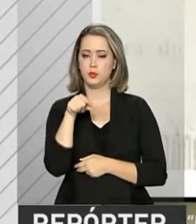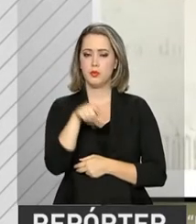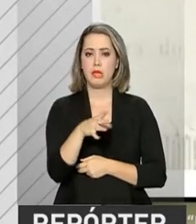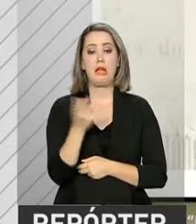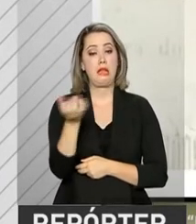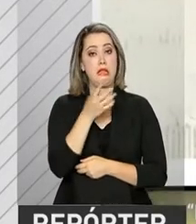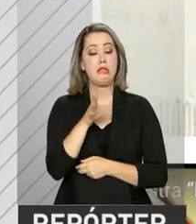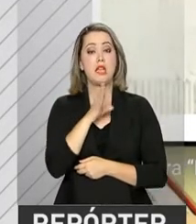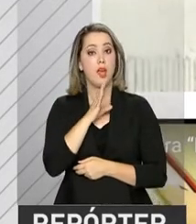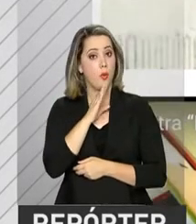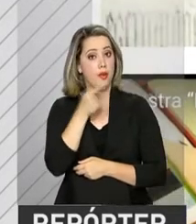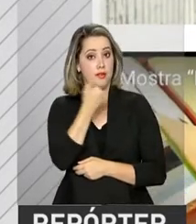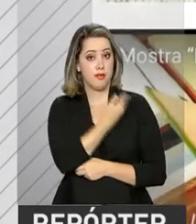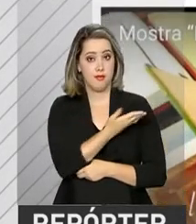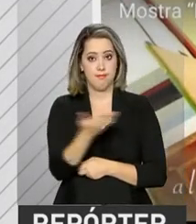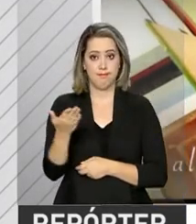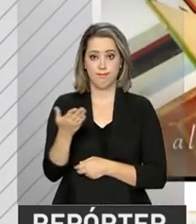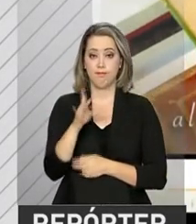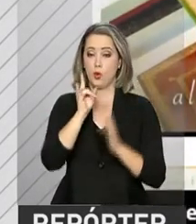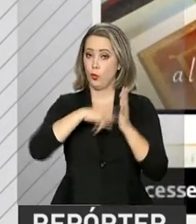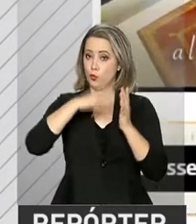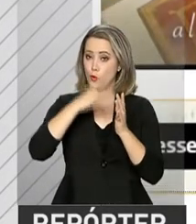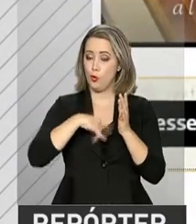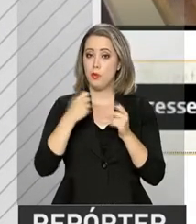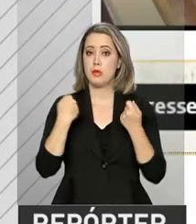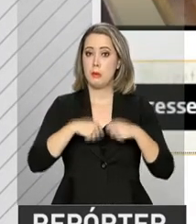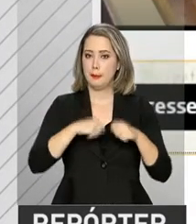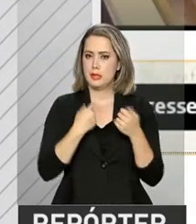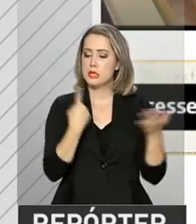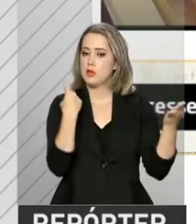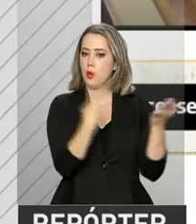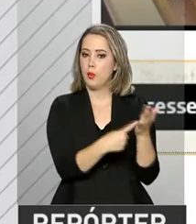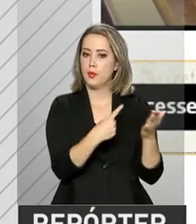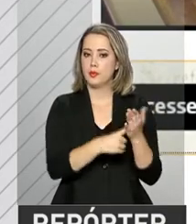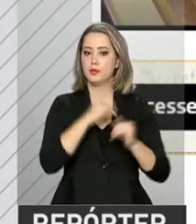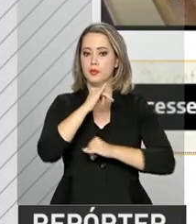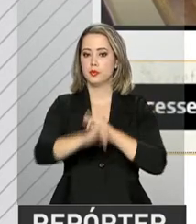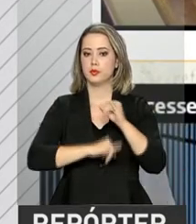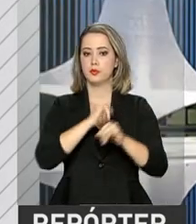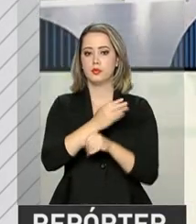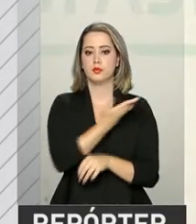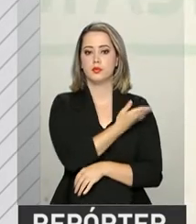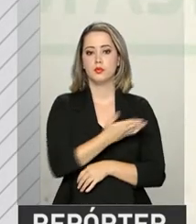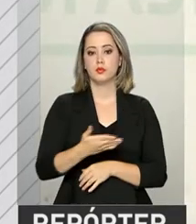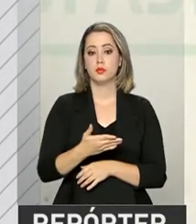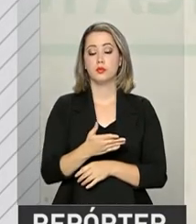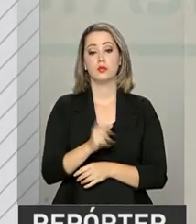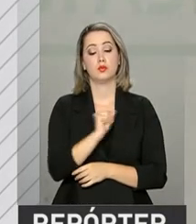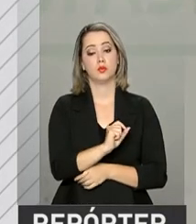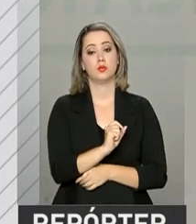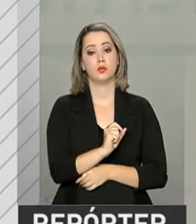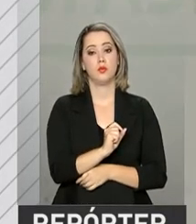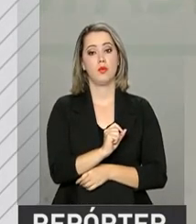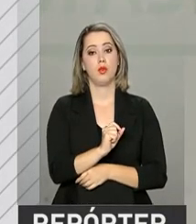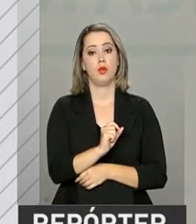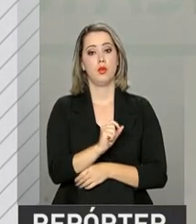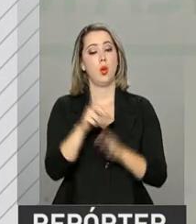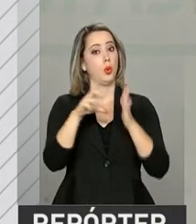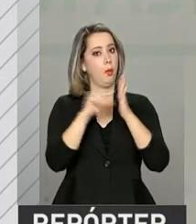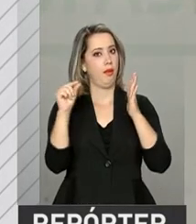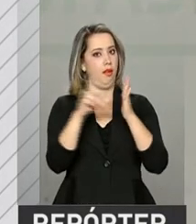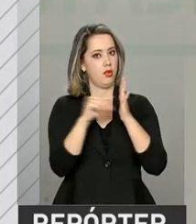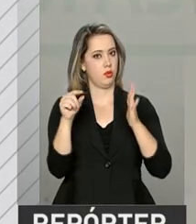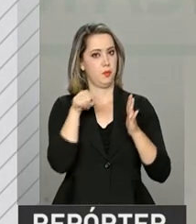interesse de ver de perto esses documentos históricos precisa fazer o agendamento pela internet no site do palácio do planalto